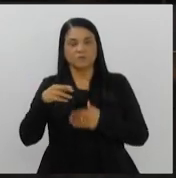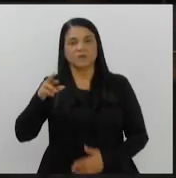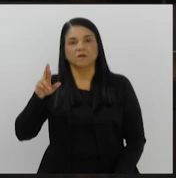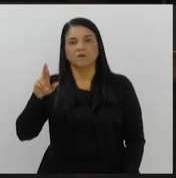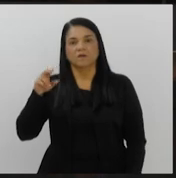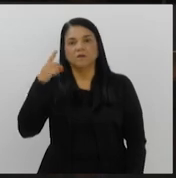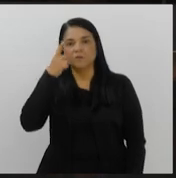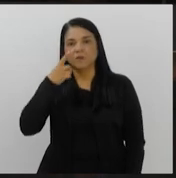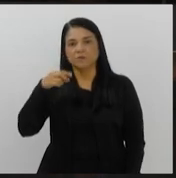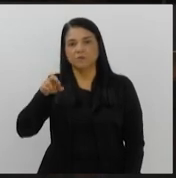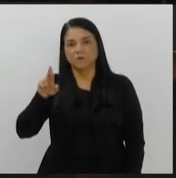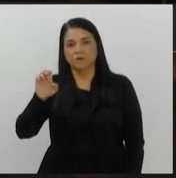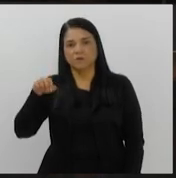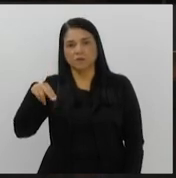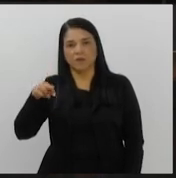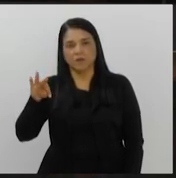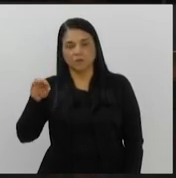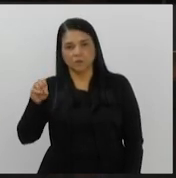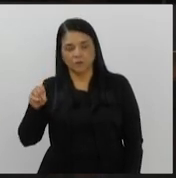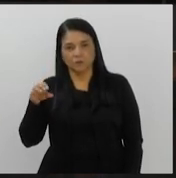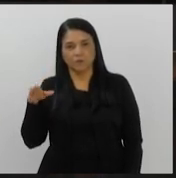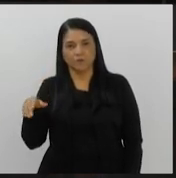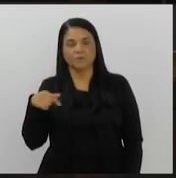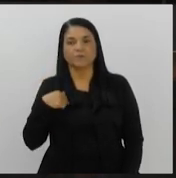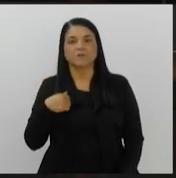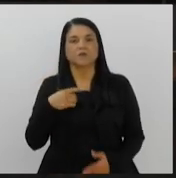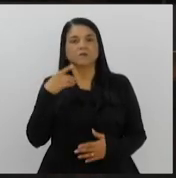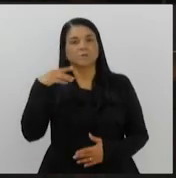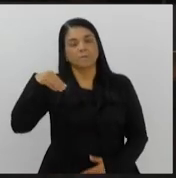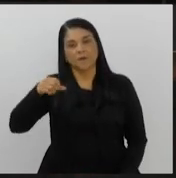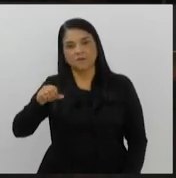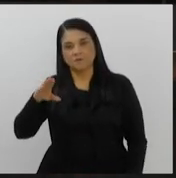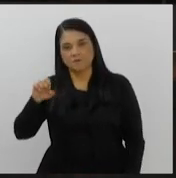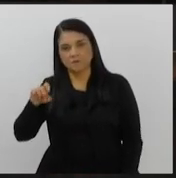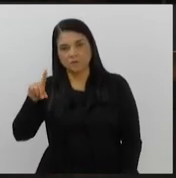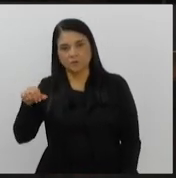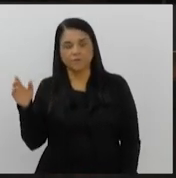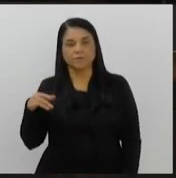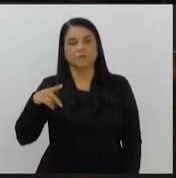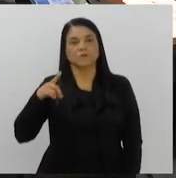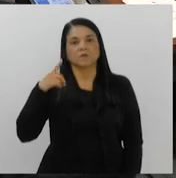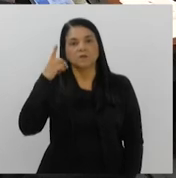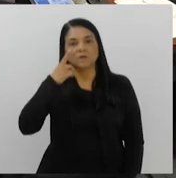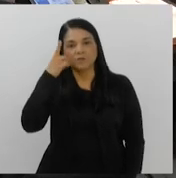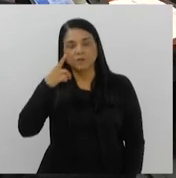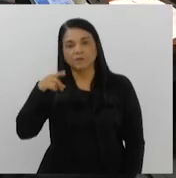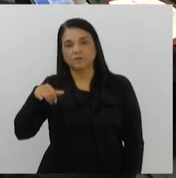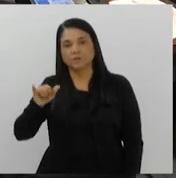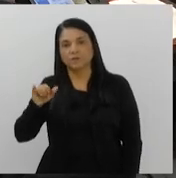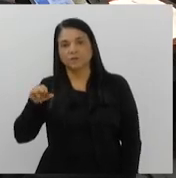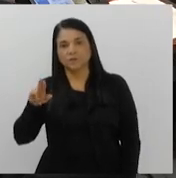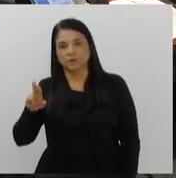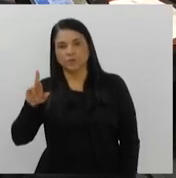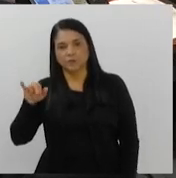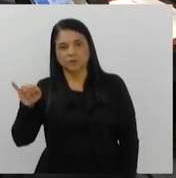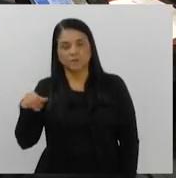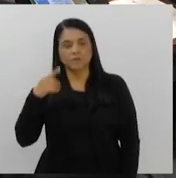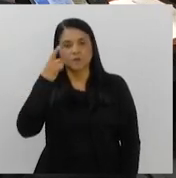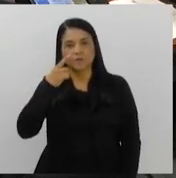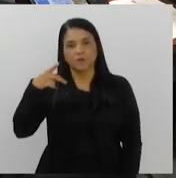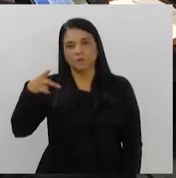Machado, deputado Carlos Macedo, deputado Yuri, deputado doutor Pedro